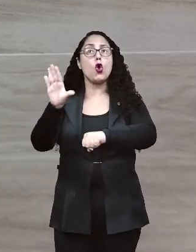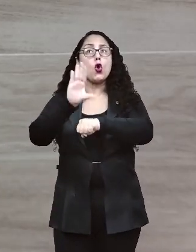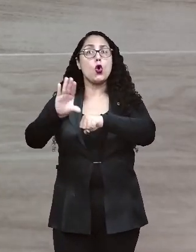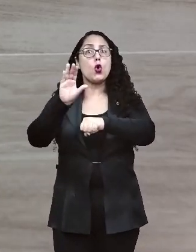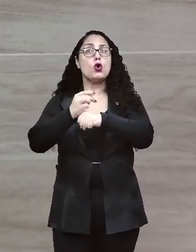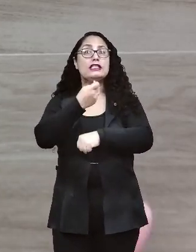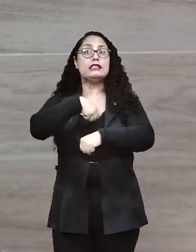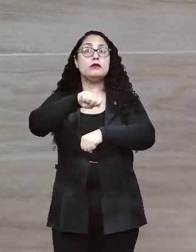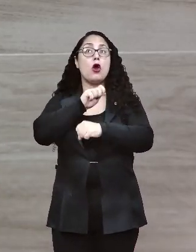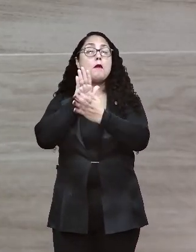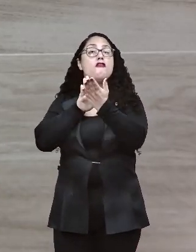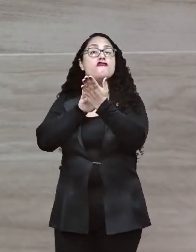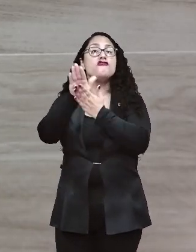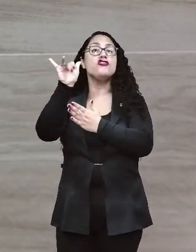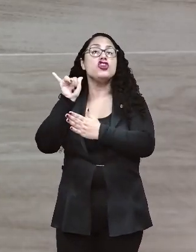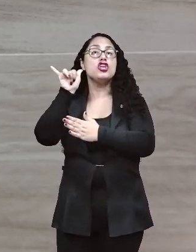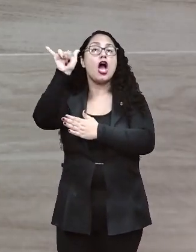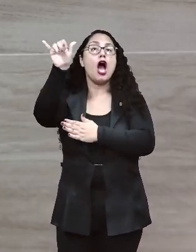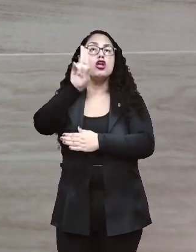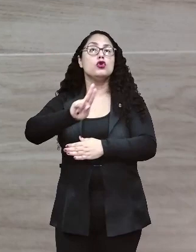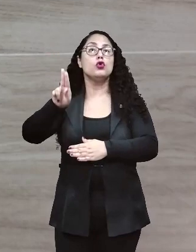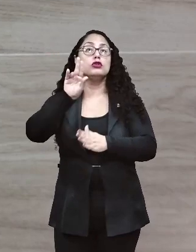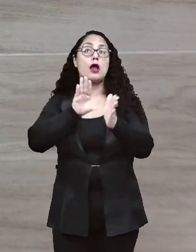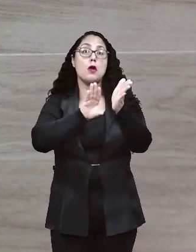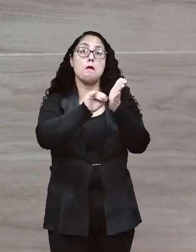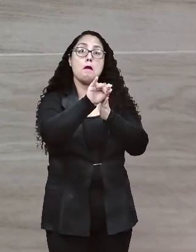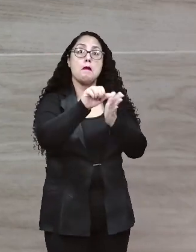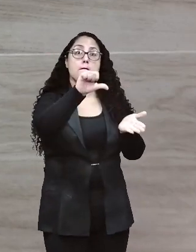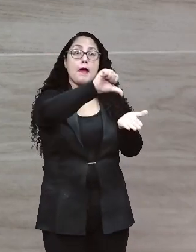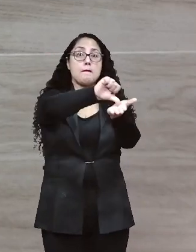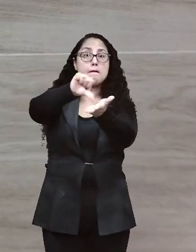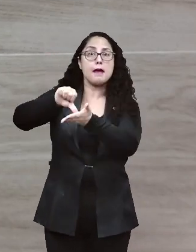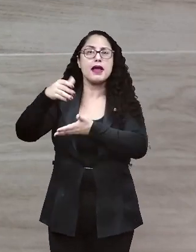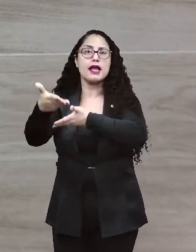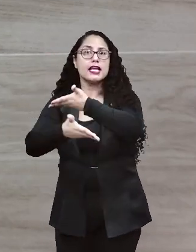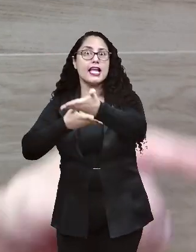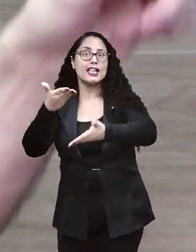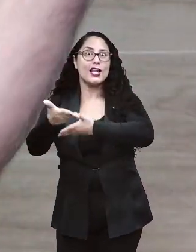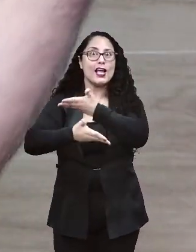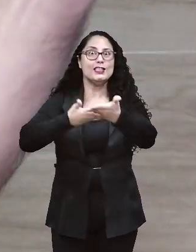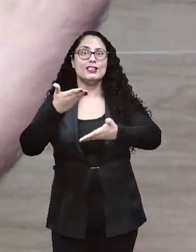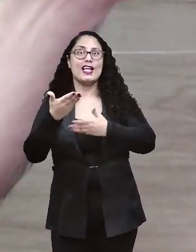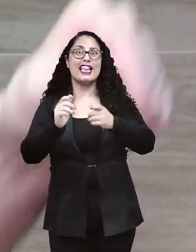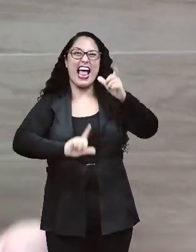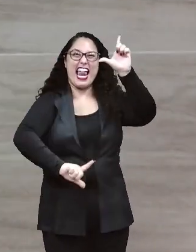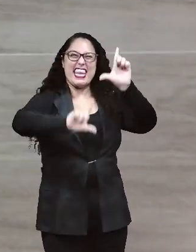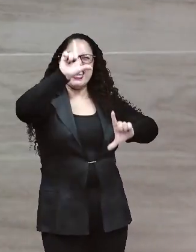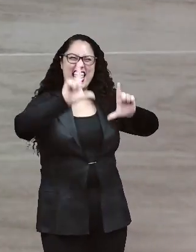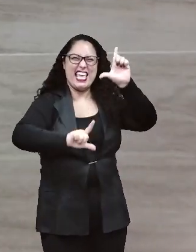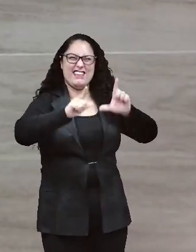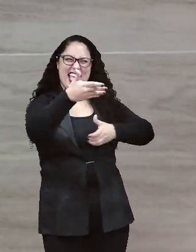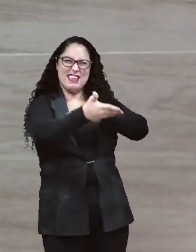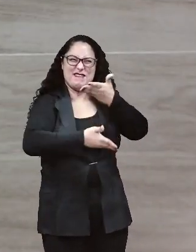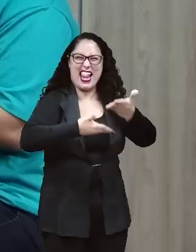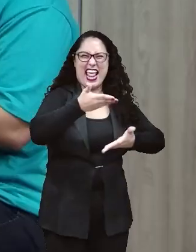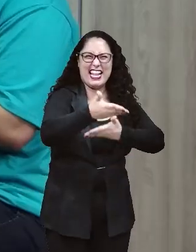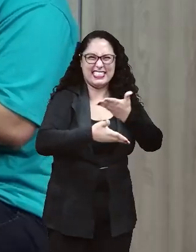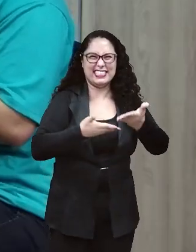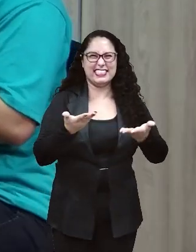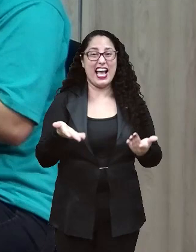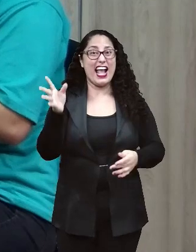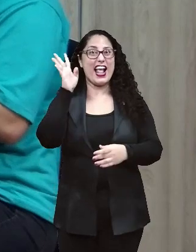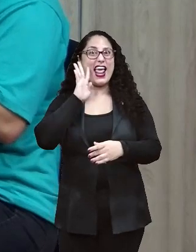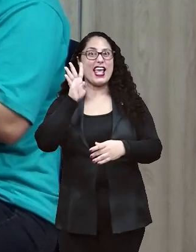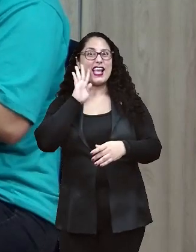para a viagem, inclusive utilizando Google Maps totalmente interativo, na nossa TV interativa. Olha que legal.